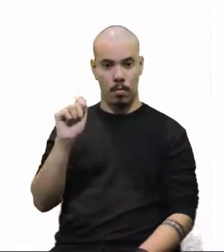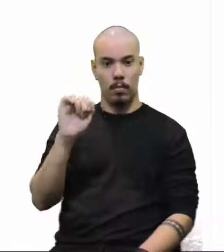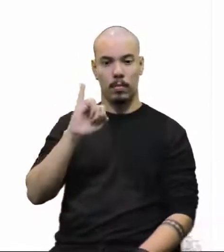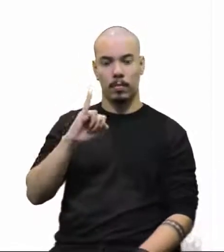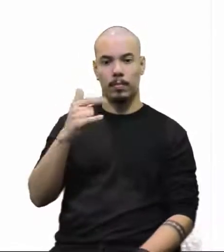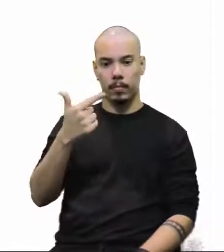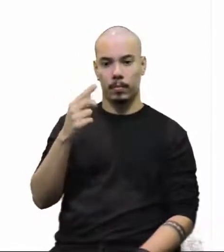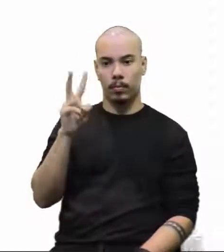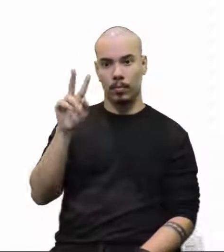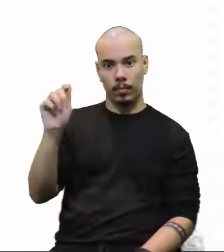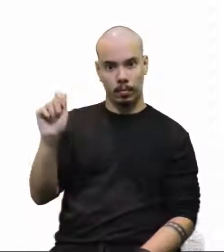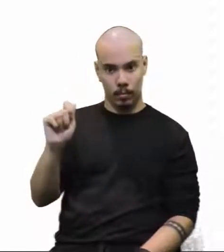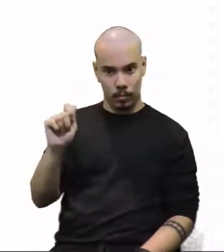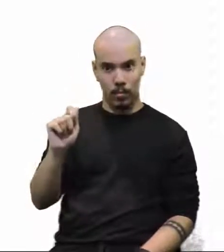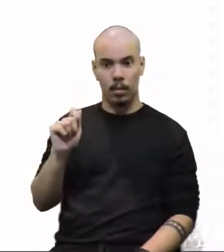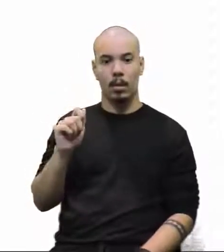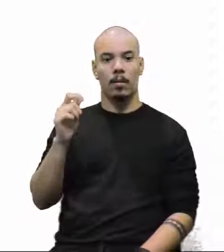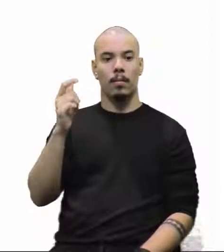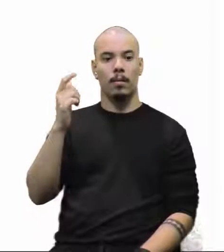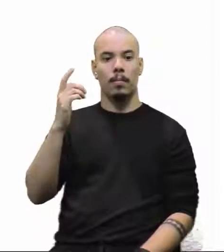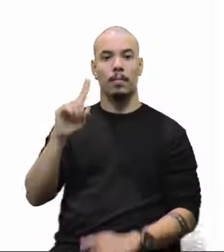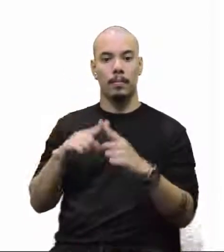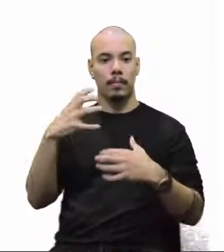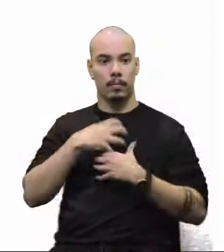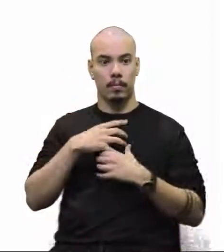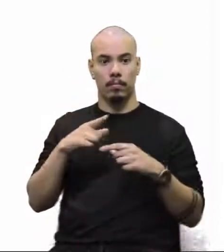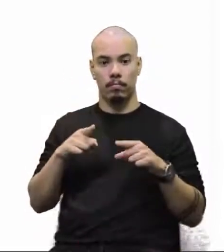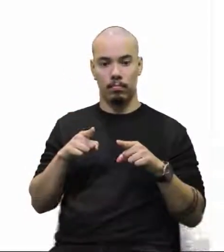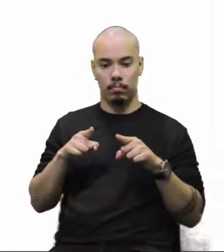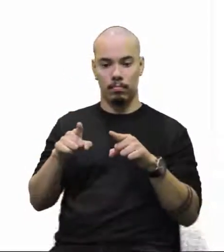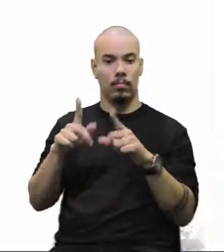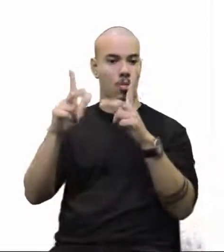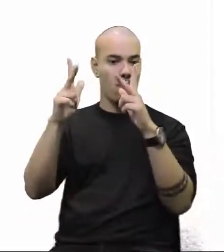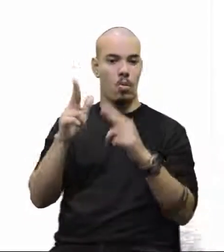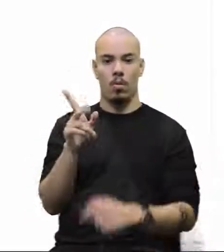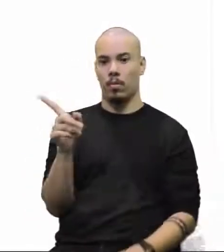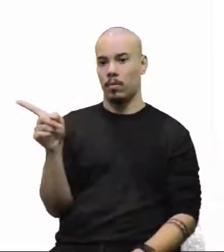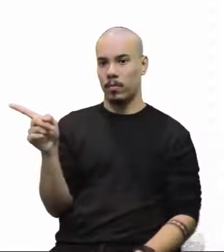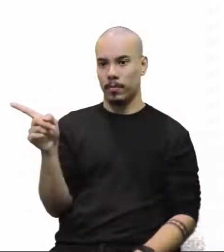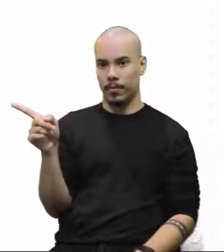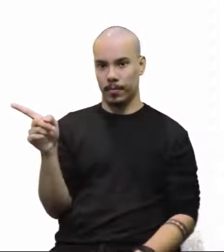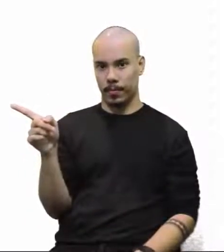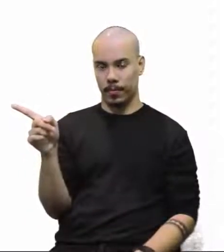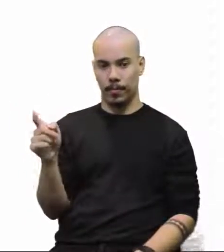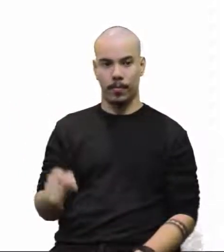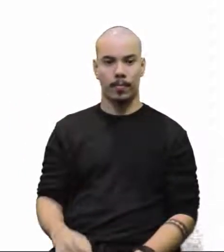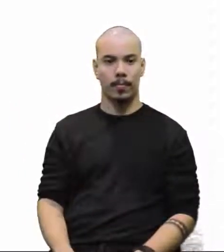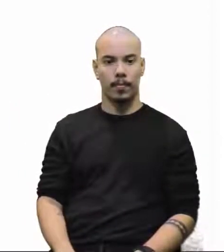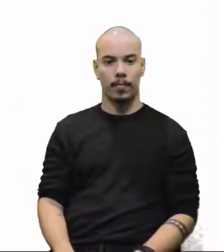2 amperes. Com o sentido indicado na figura, mesmo sentido.